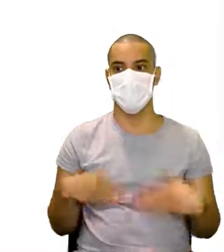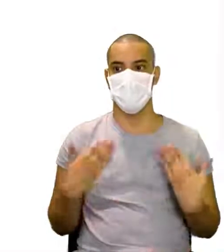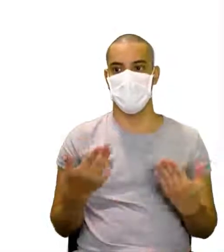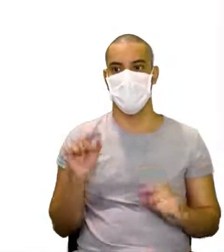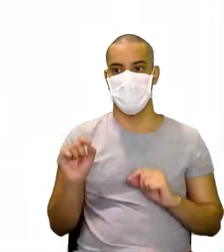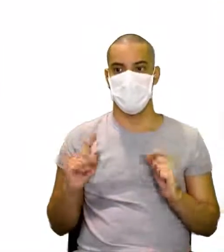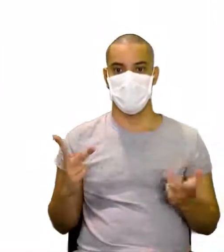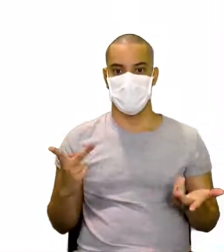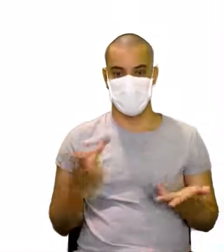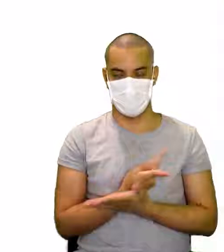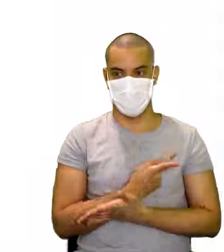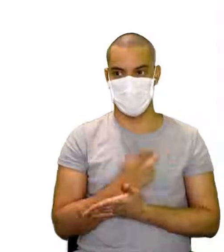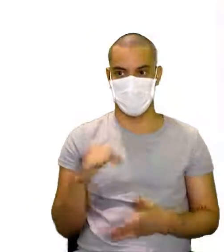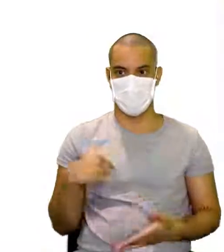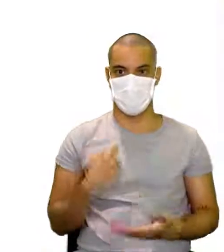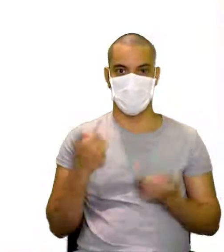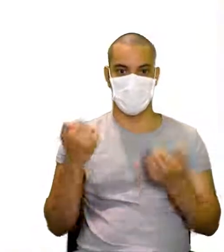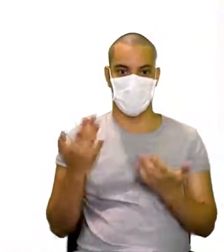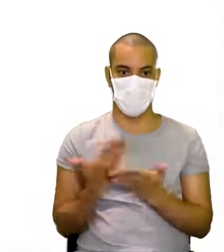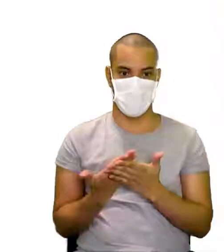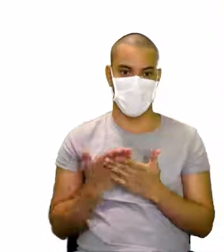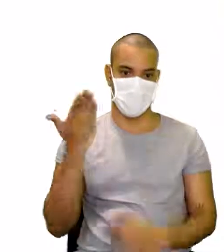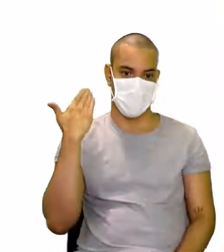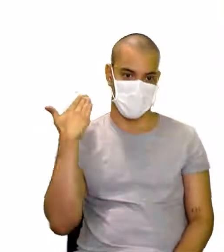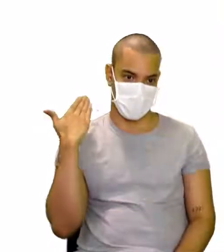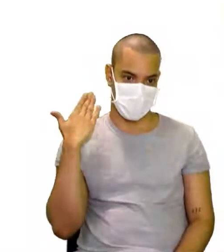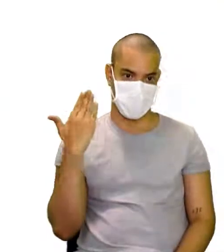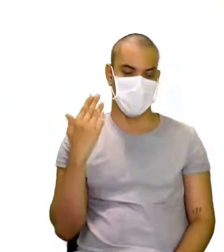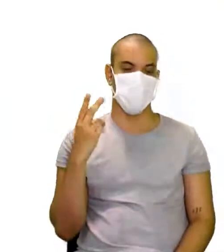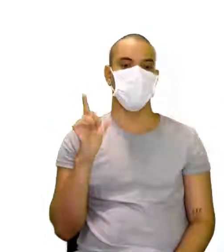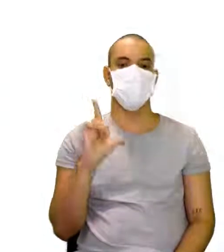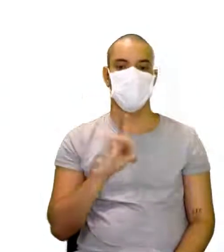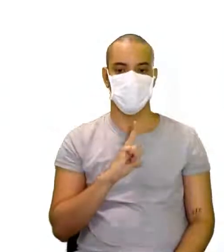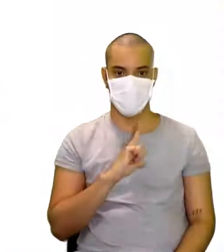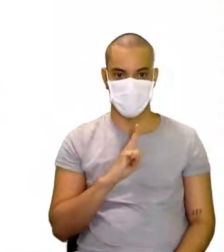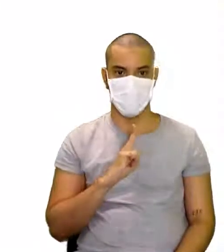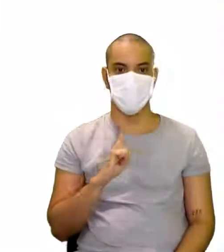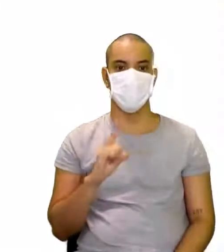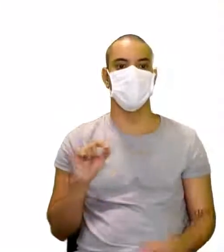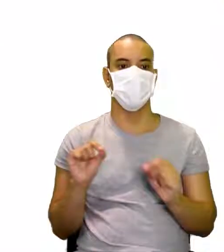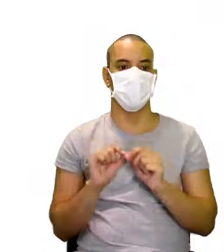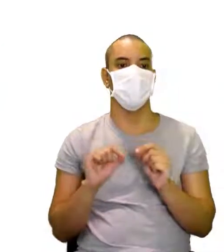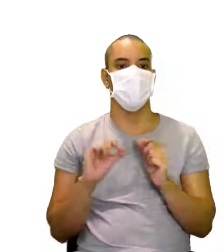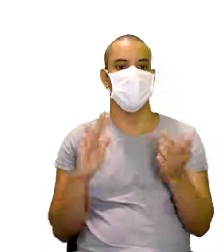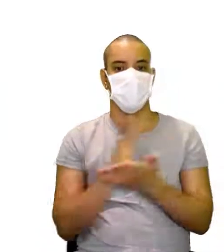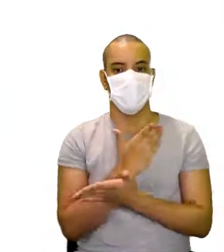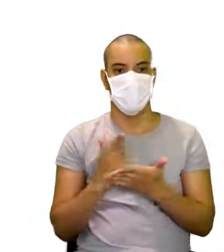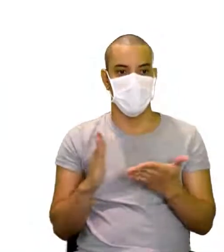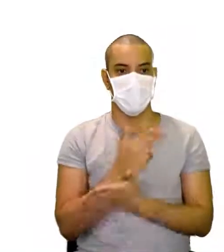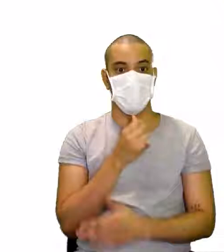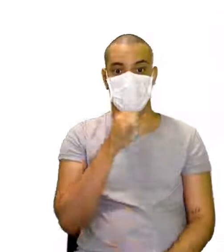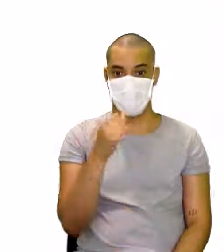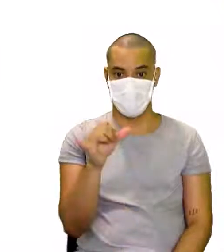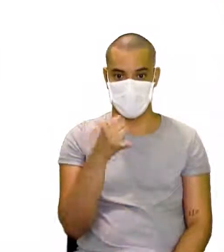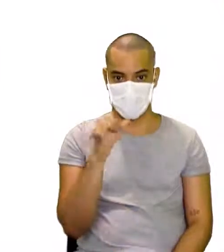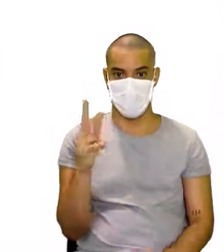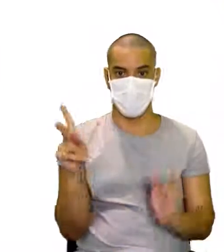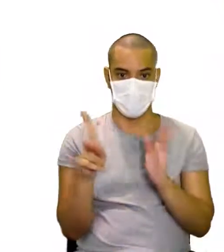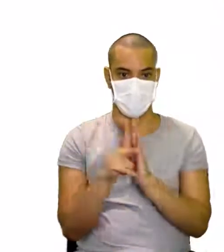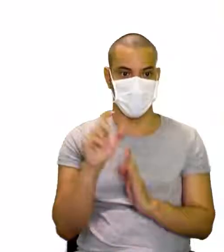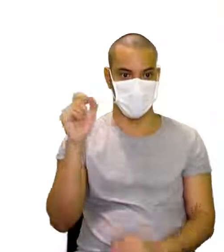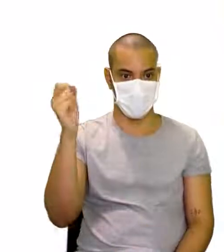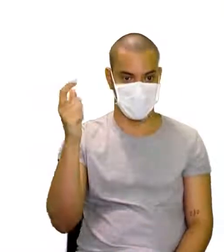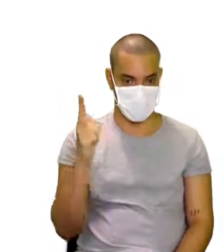acontece ali, como a gente falou na aula passada, os chamados raios cósmicos, feixes de partículas de altas energias que vêm do